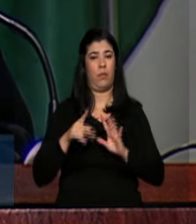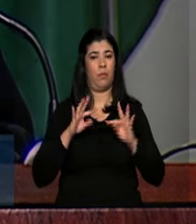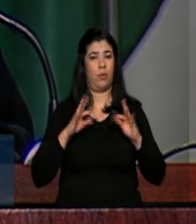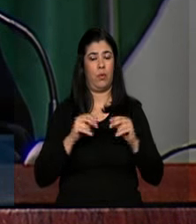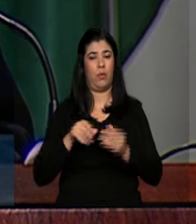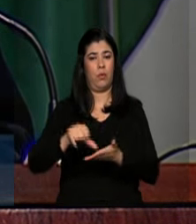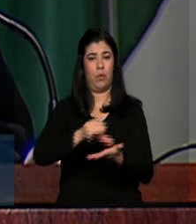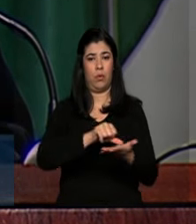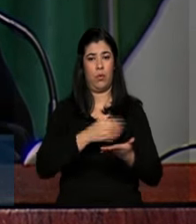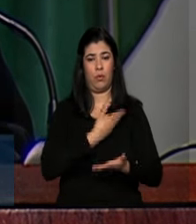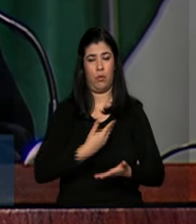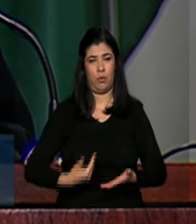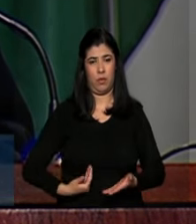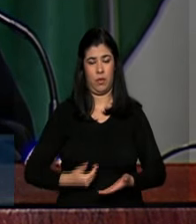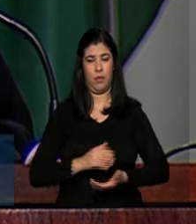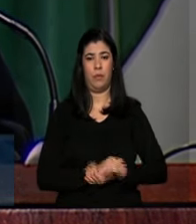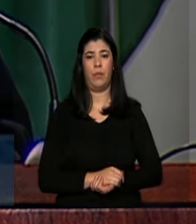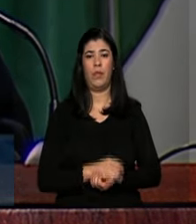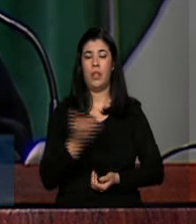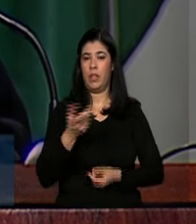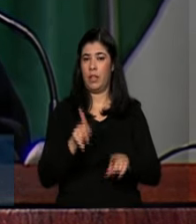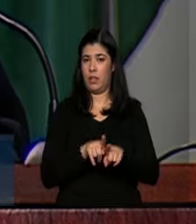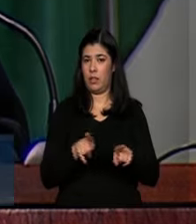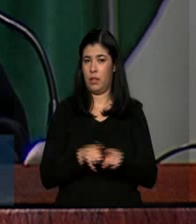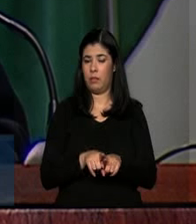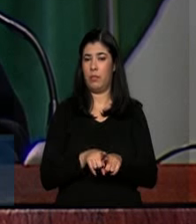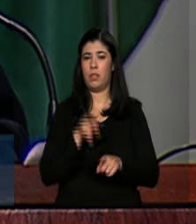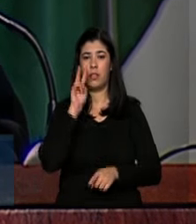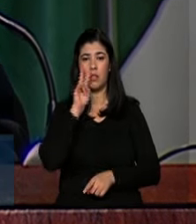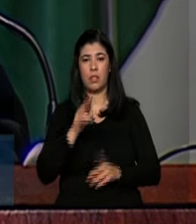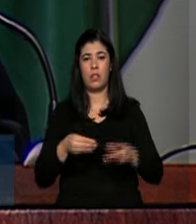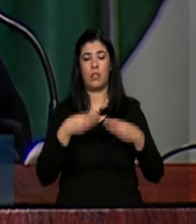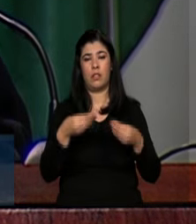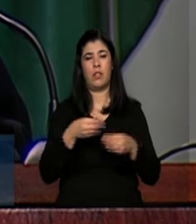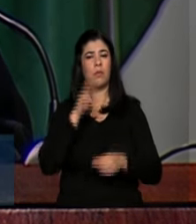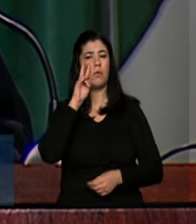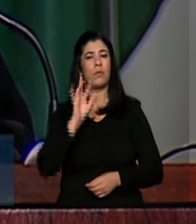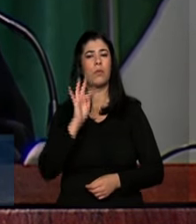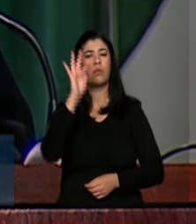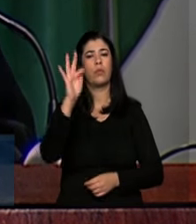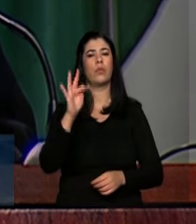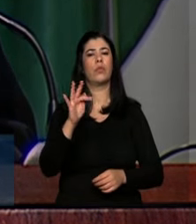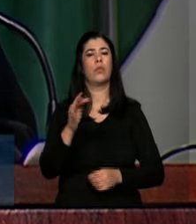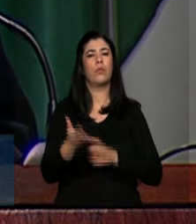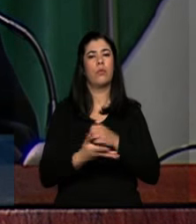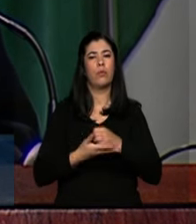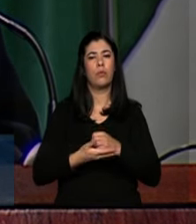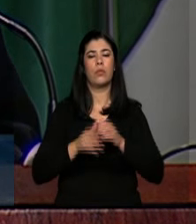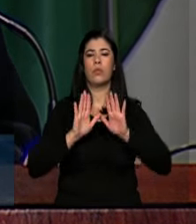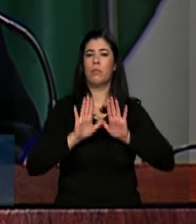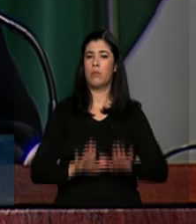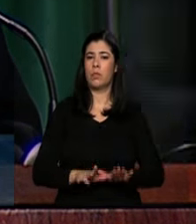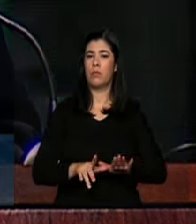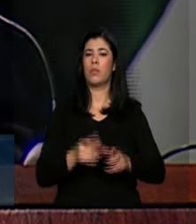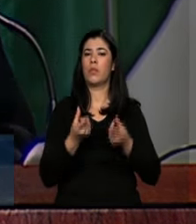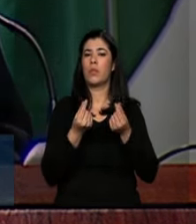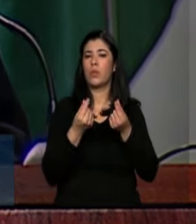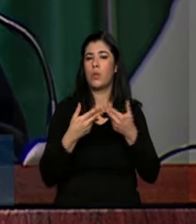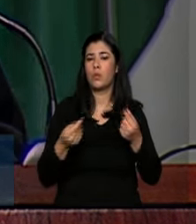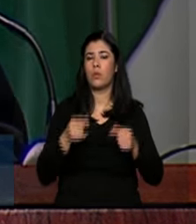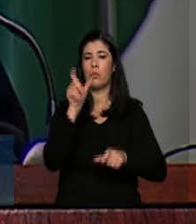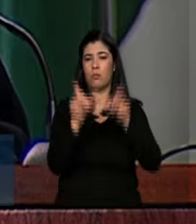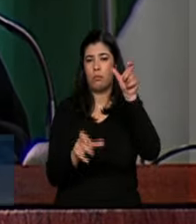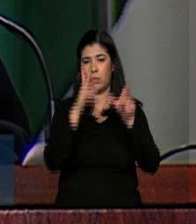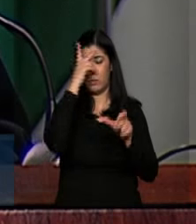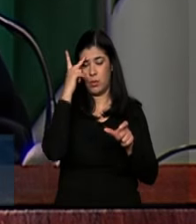todos os setores do governo brasileiro. Queremos também conferir maior previsibilidade e estabilidade à nossa gestão de recursos e de